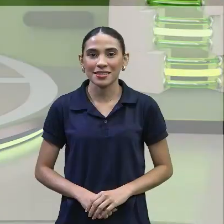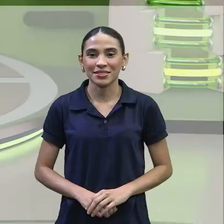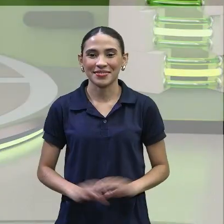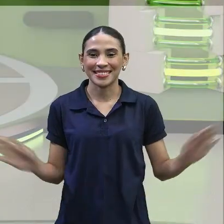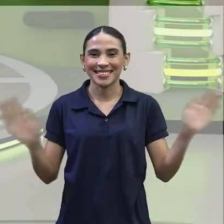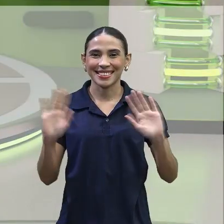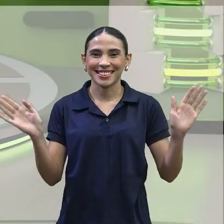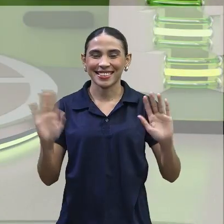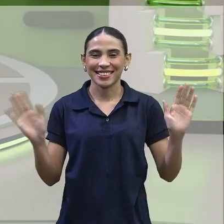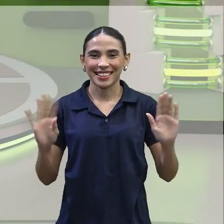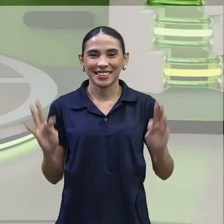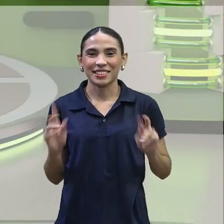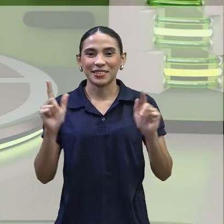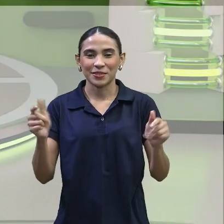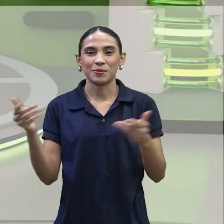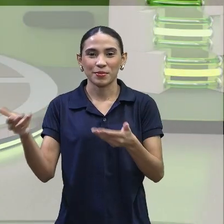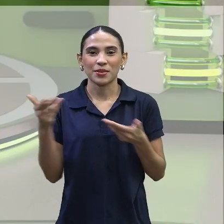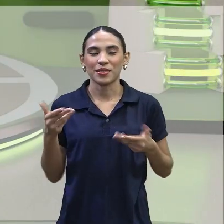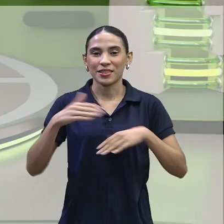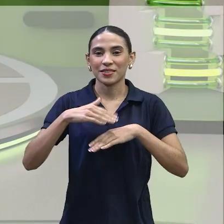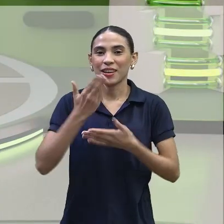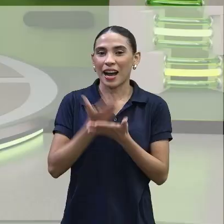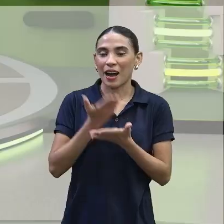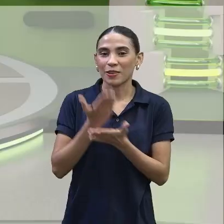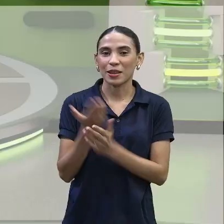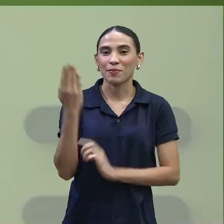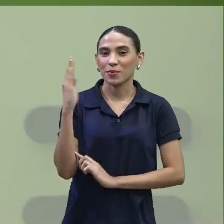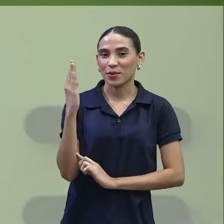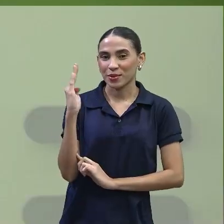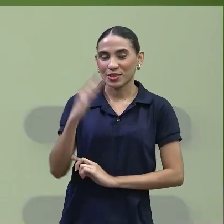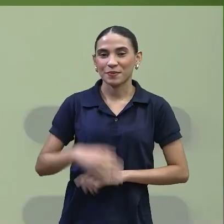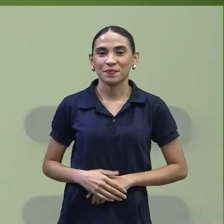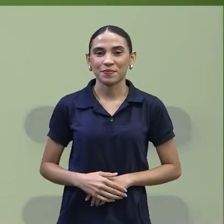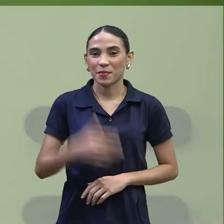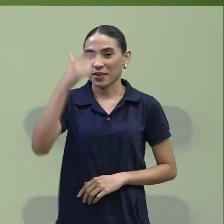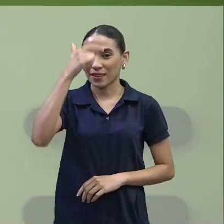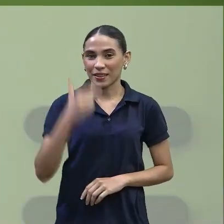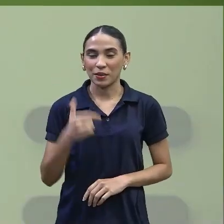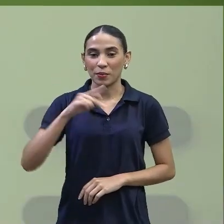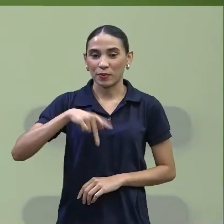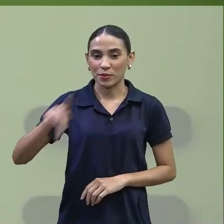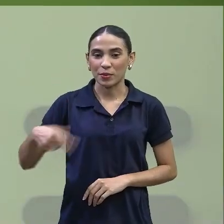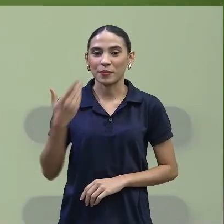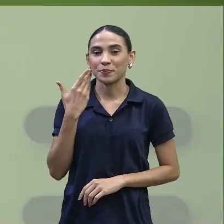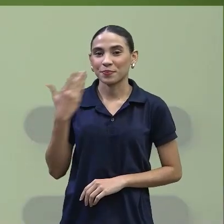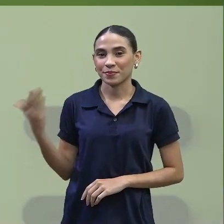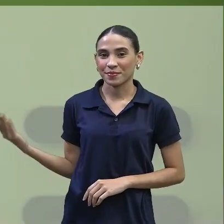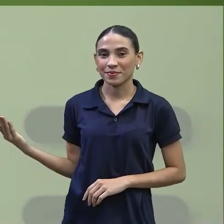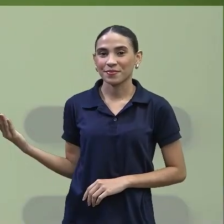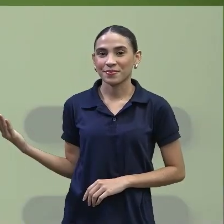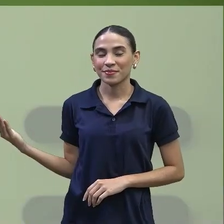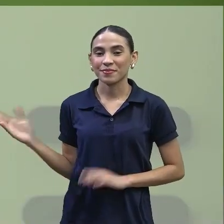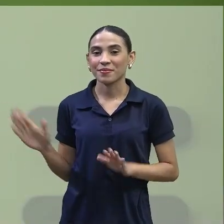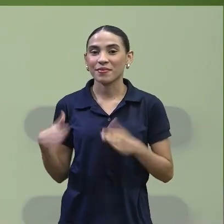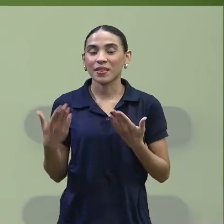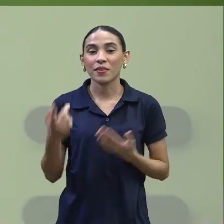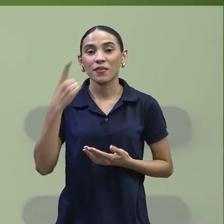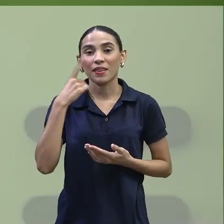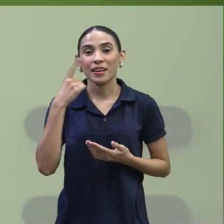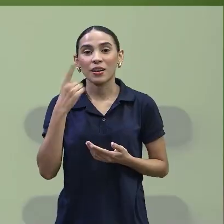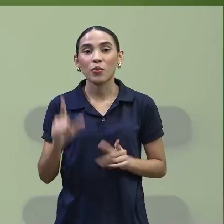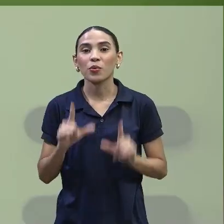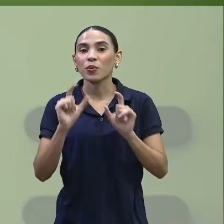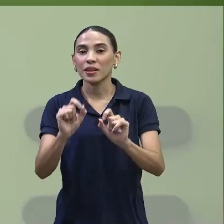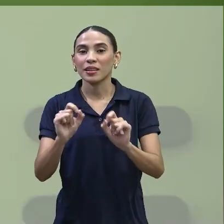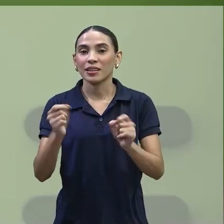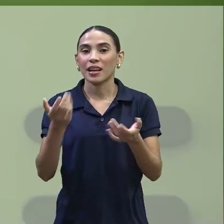Olá, sejam bem-vindos para a nossa aula de Biologia. Eu sou o professor Daison Jardim e vamos ver aí o que nós